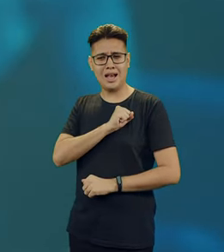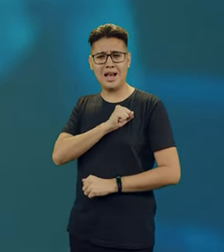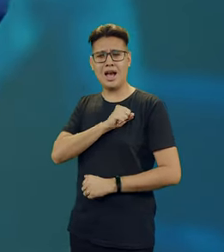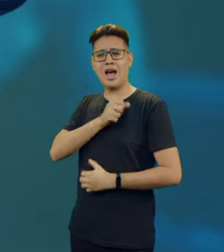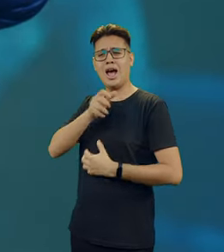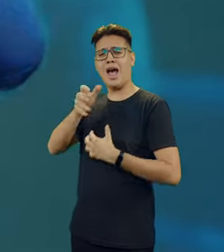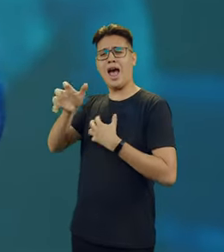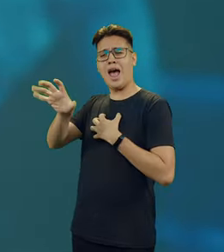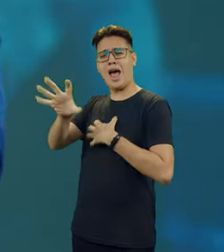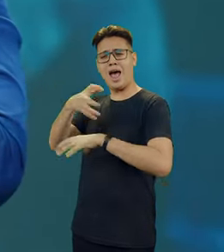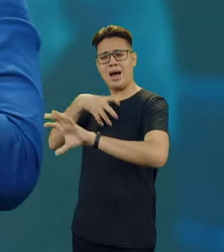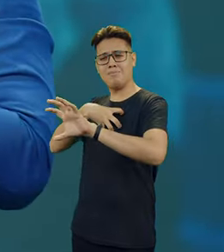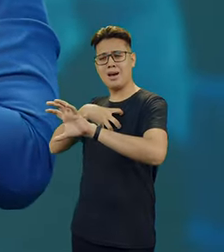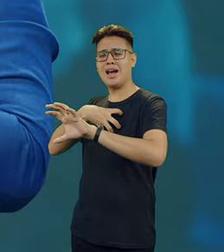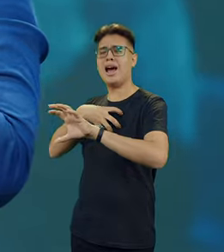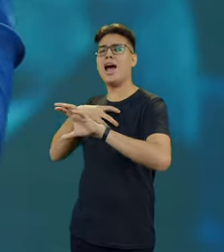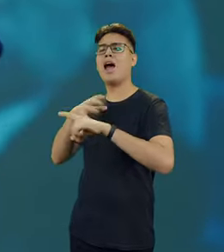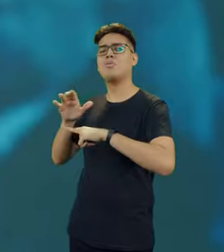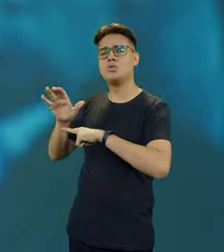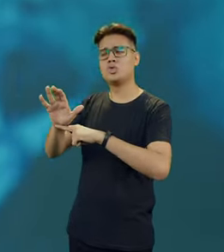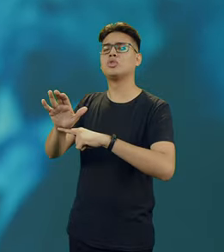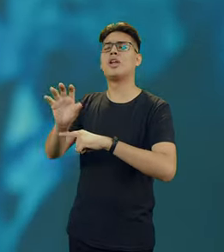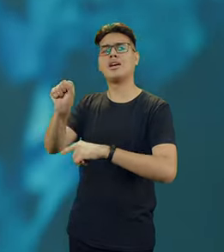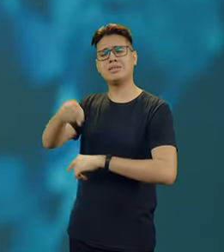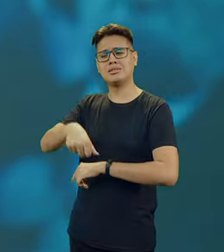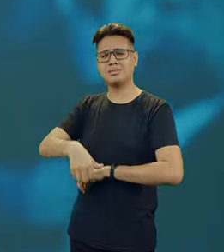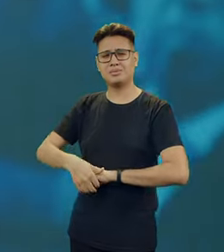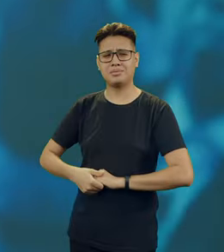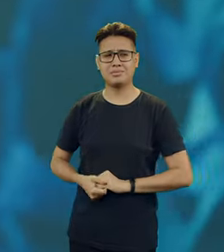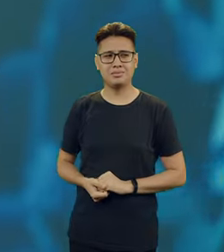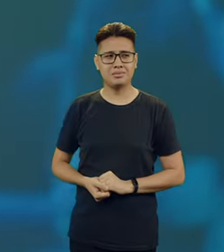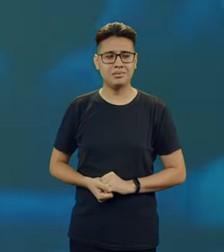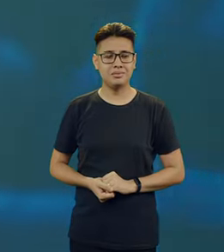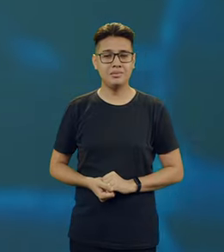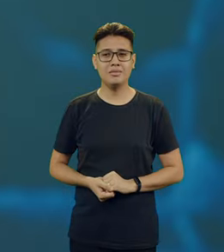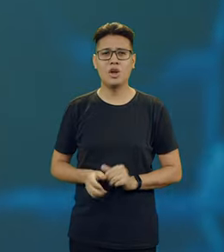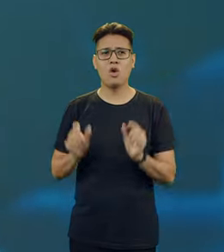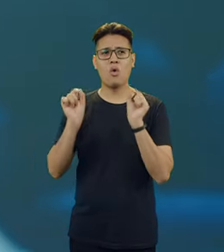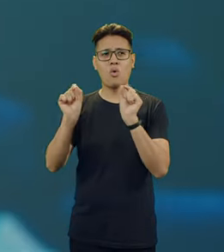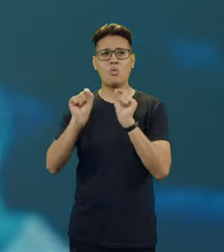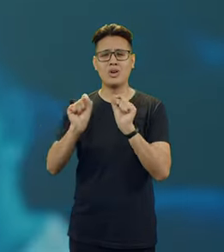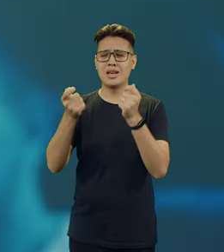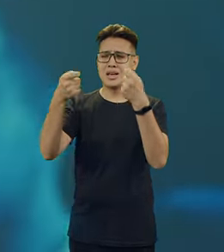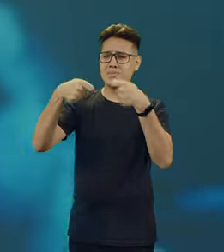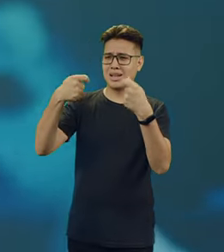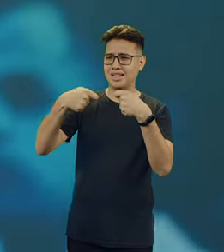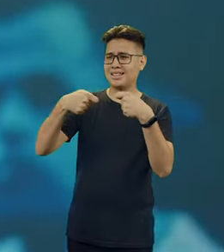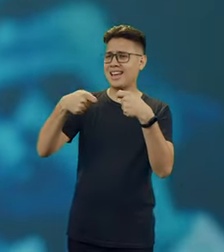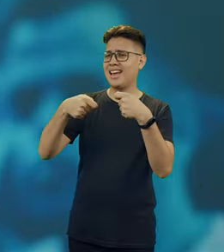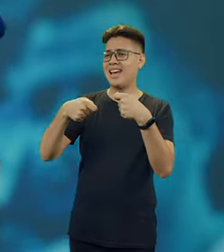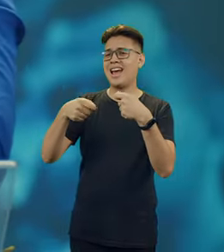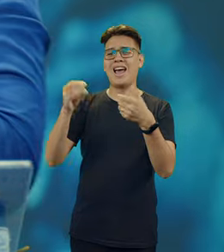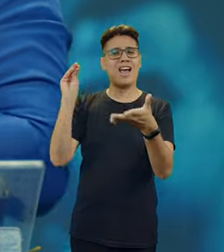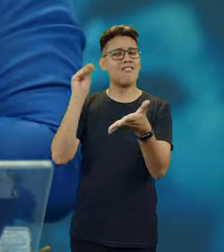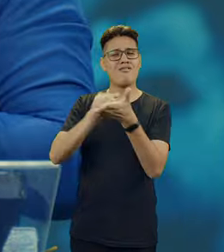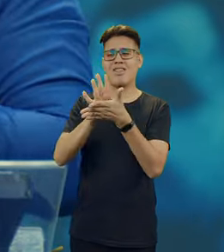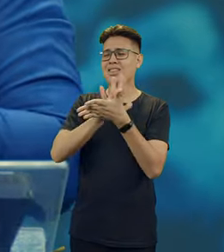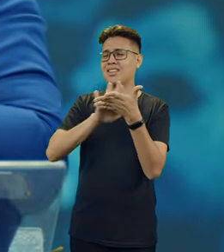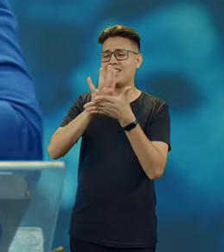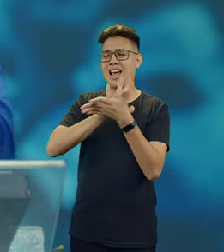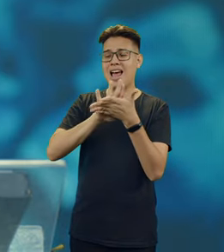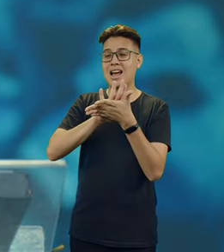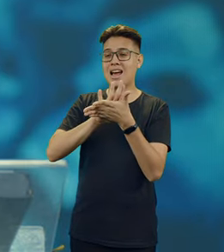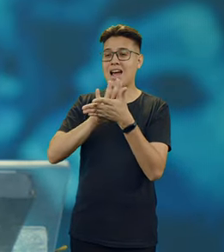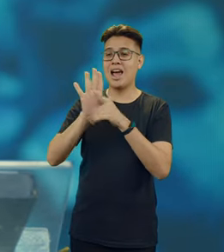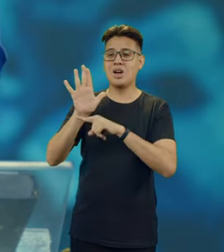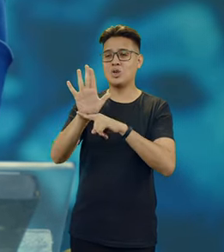obra, ajudar a obra de Deus, nas suas necessidades, para que nada falte na casa do Senhor, ajudando aqui a igreja